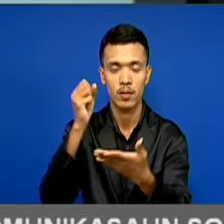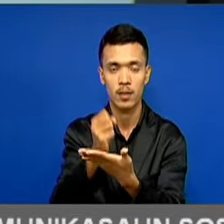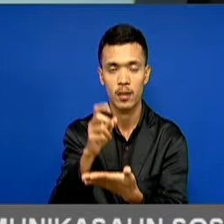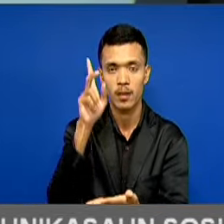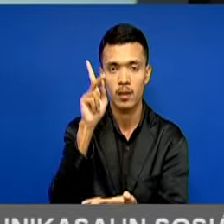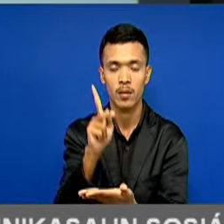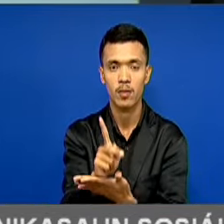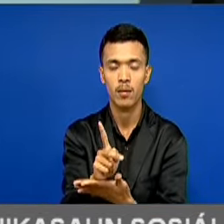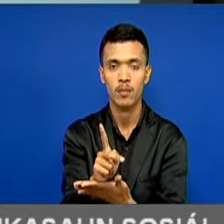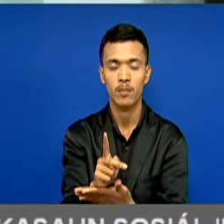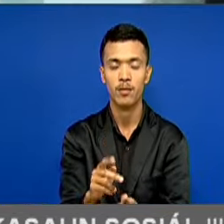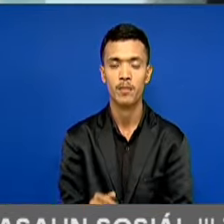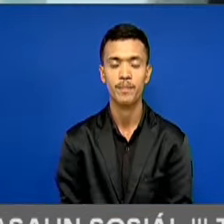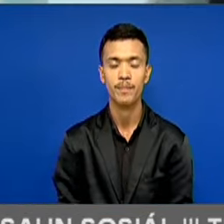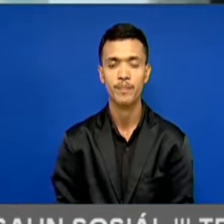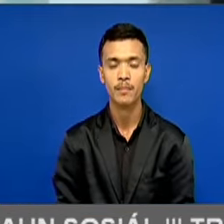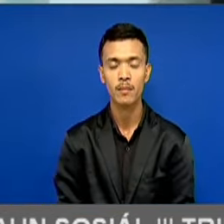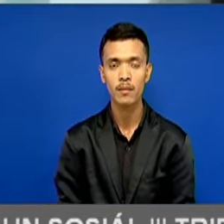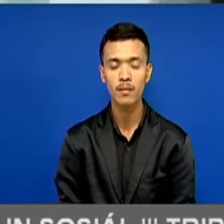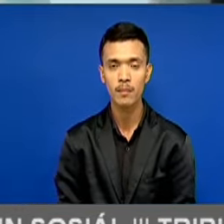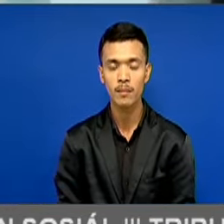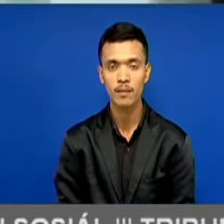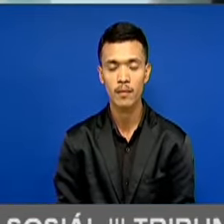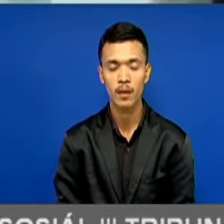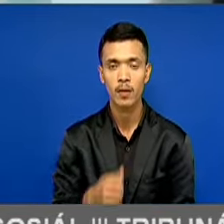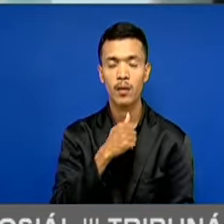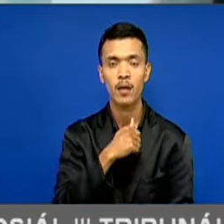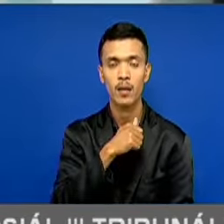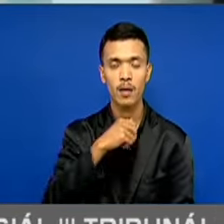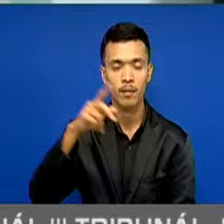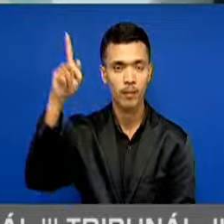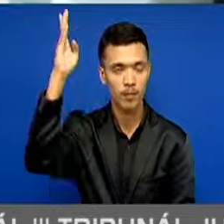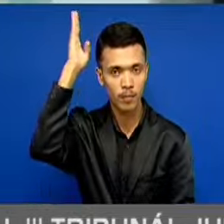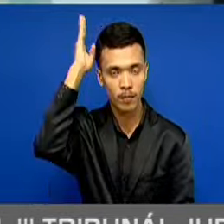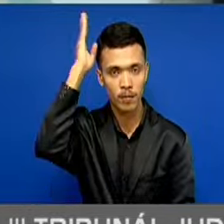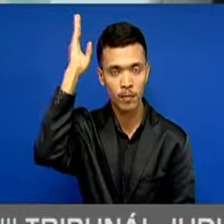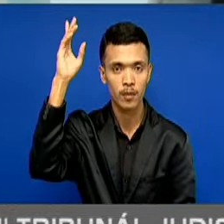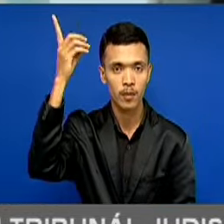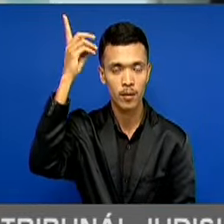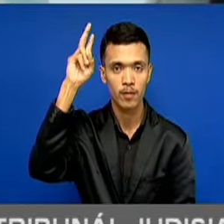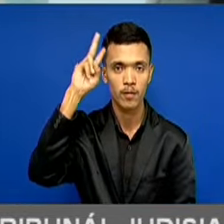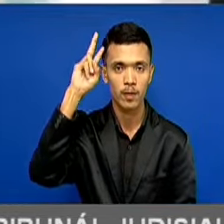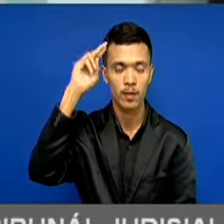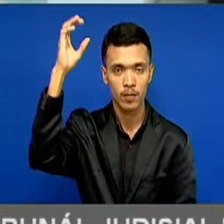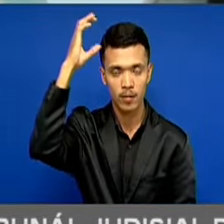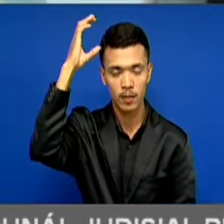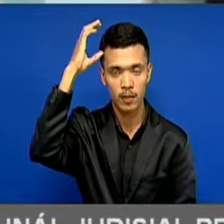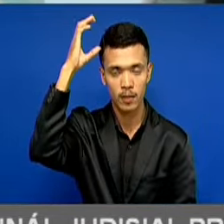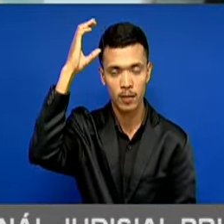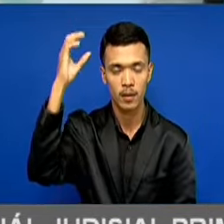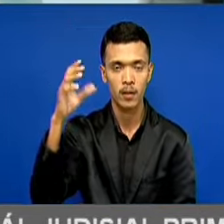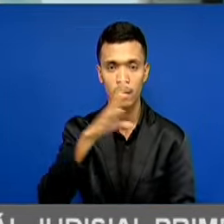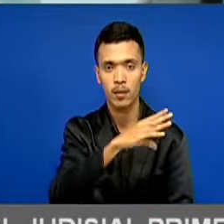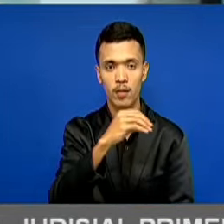Comunicação Social, Expedito Dias Ximenes, Arcebispo Metropolitana Dili, Dom Virgílio Cardeal do Carmo da Silva,